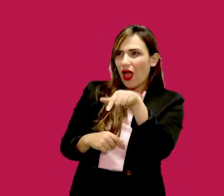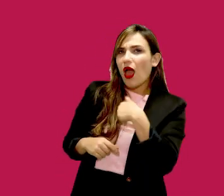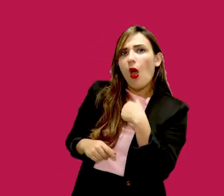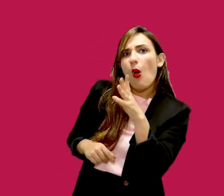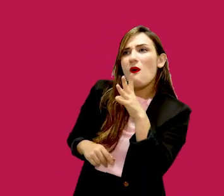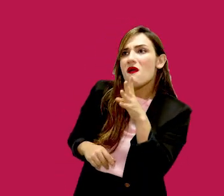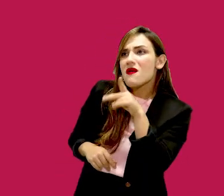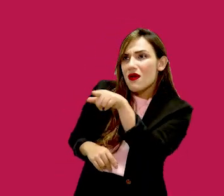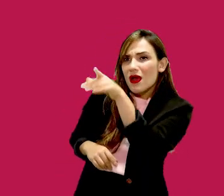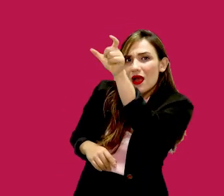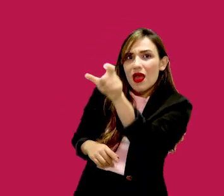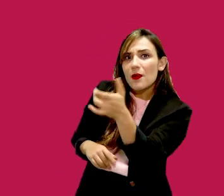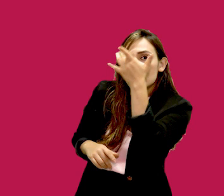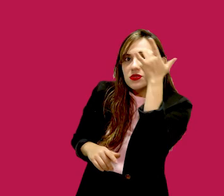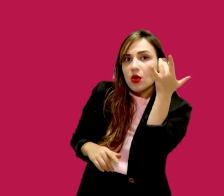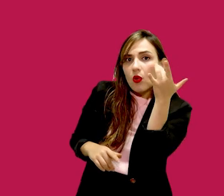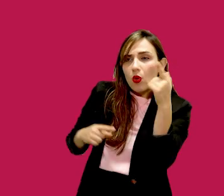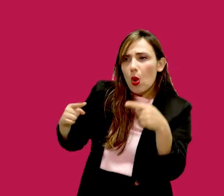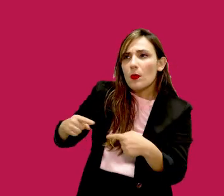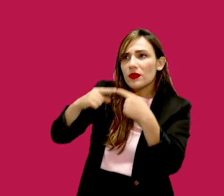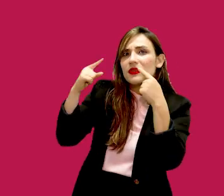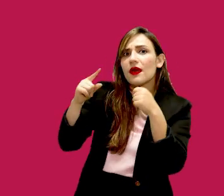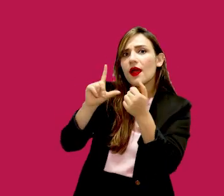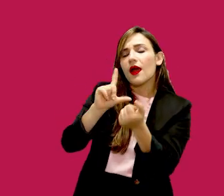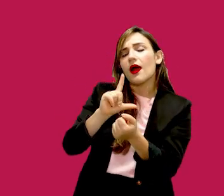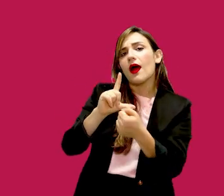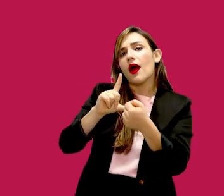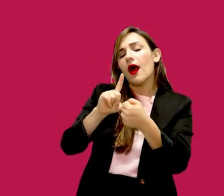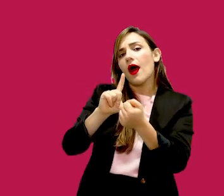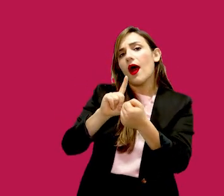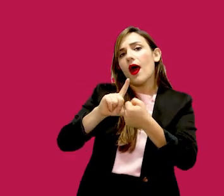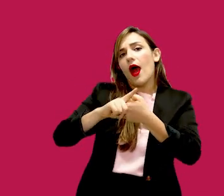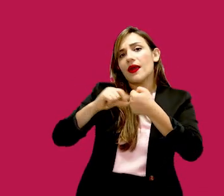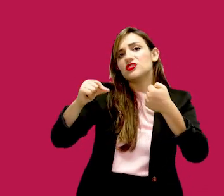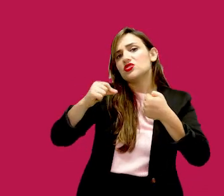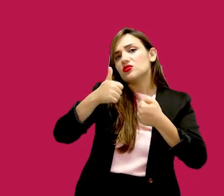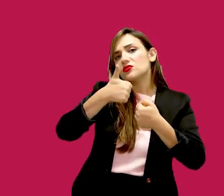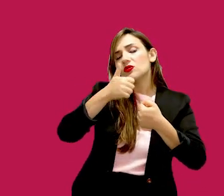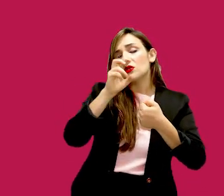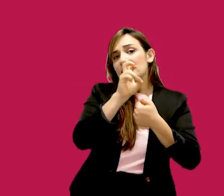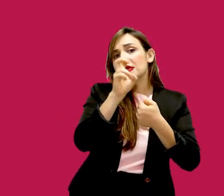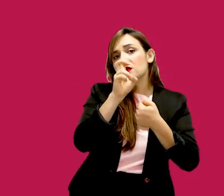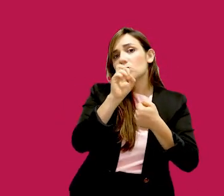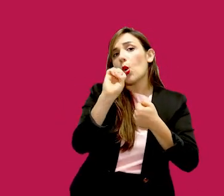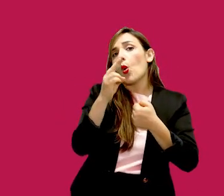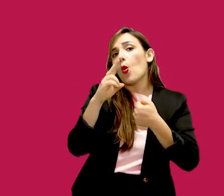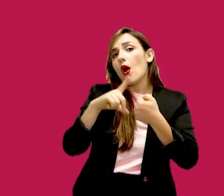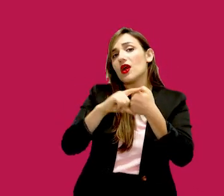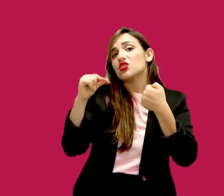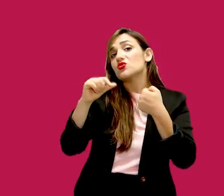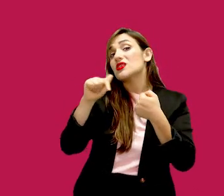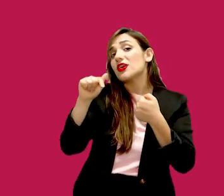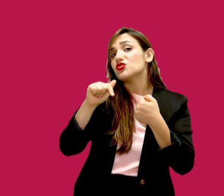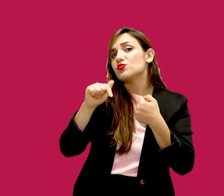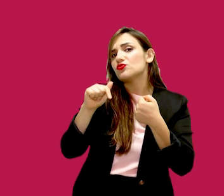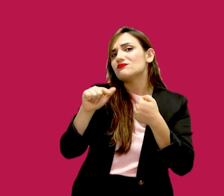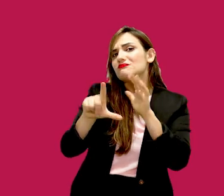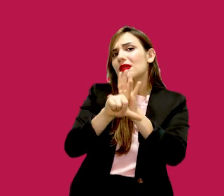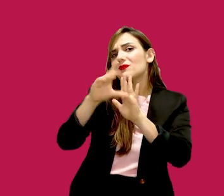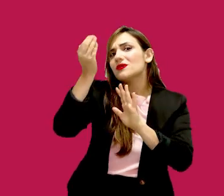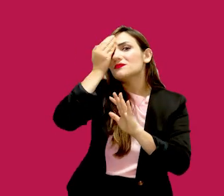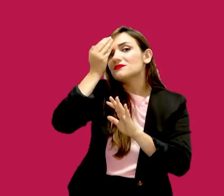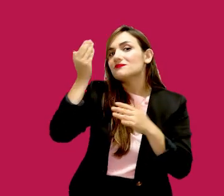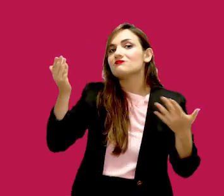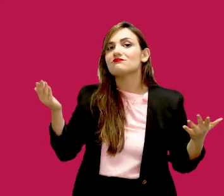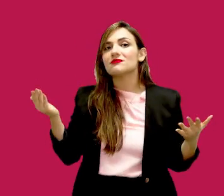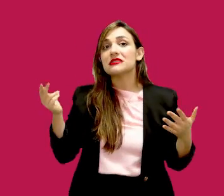no artigo 5º e no artigo 7º da Lei Maria da Penha. Então, nem todas as mulheres receberão a medida protetiva de